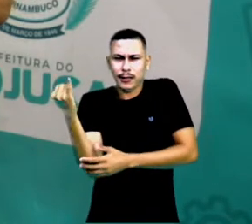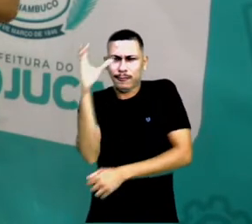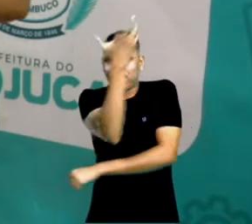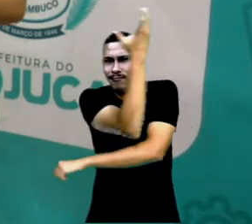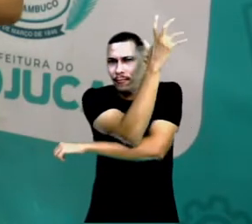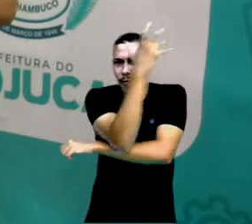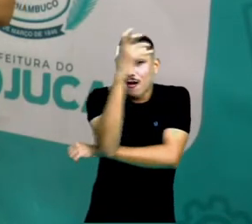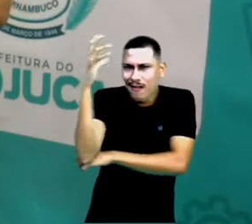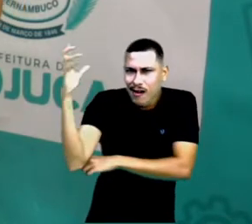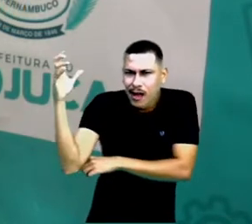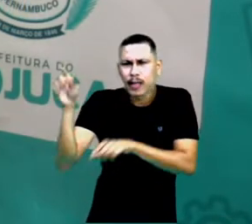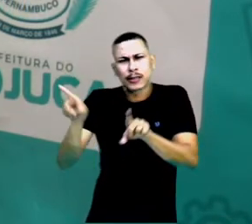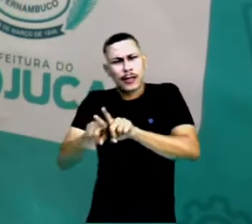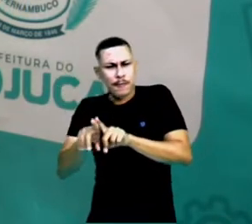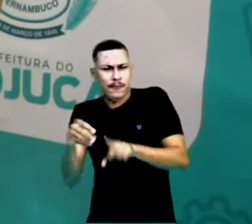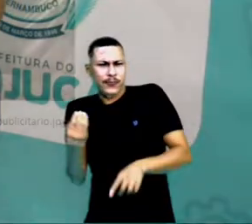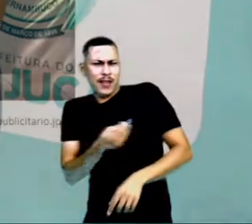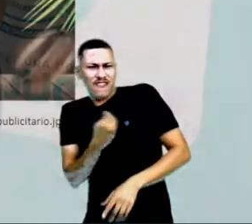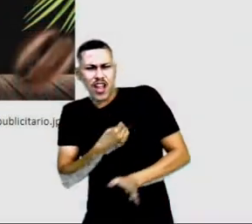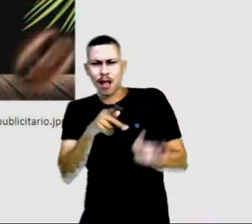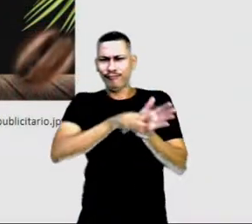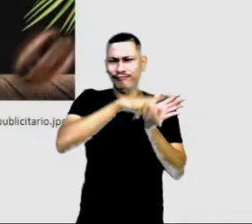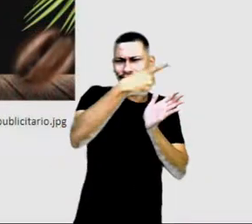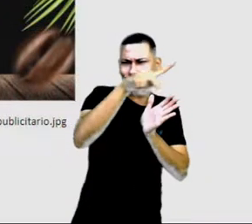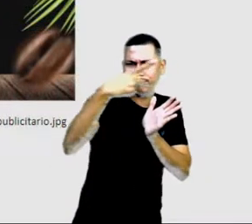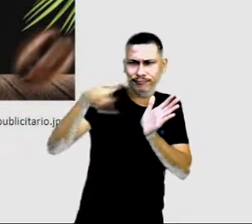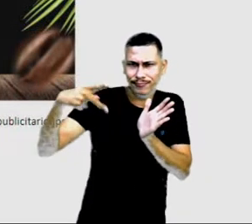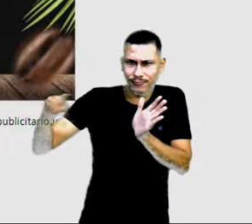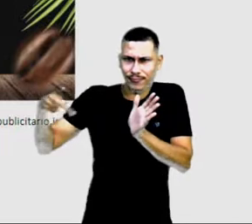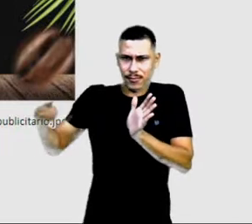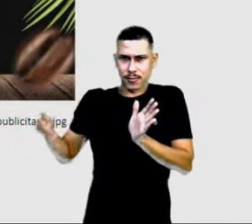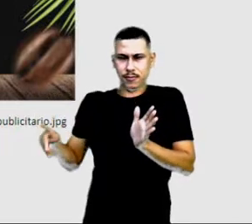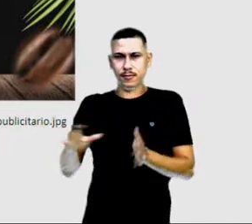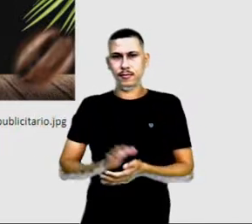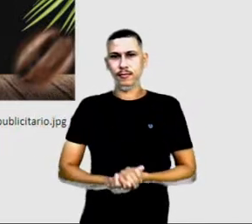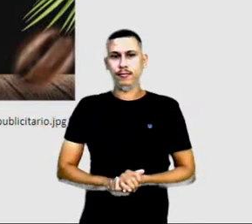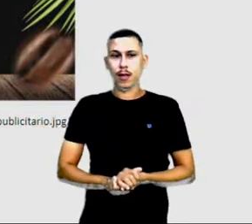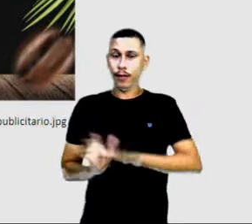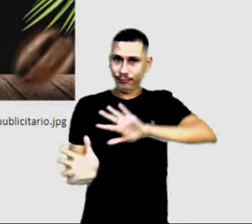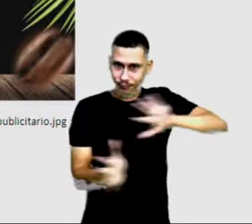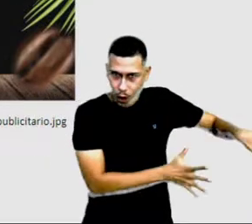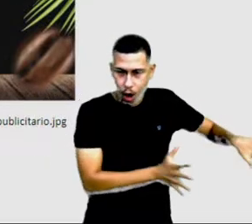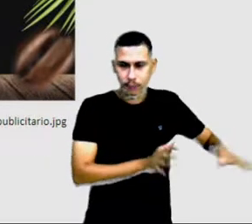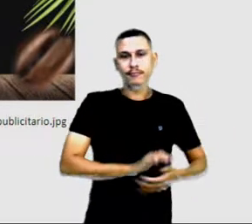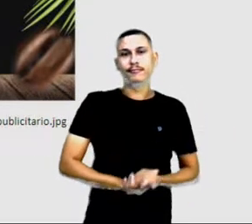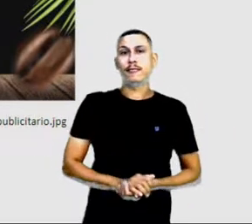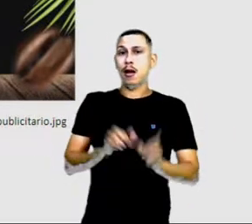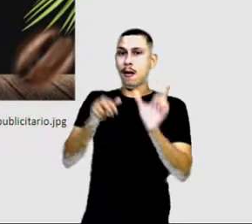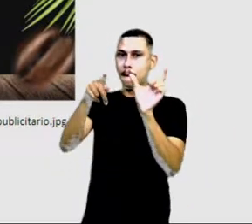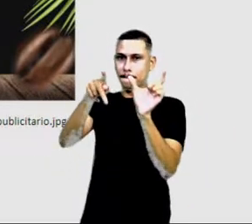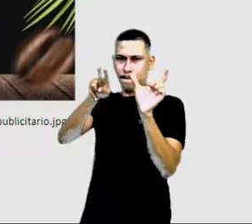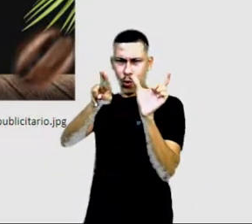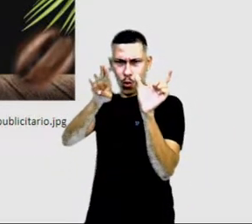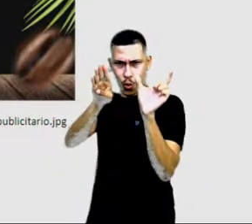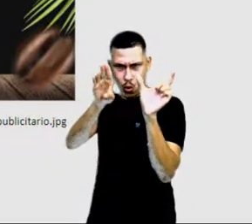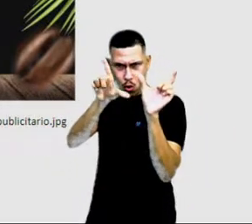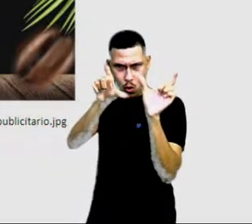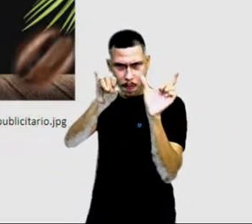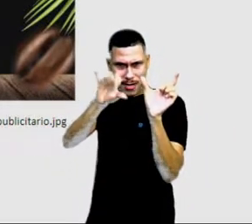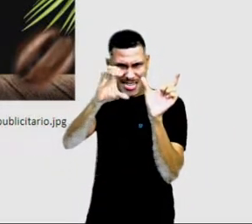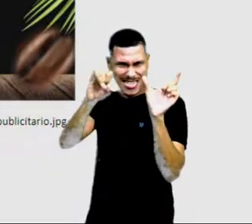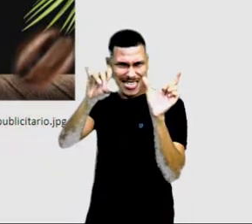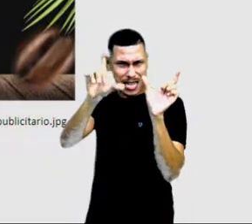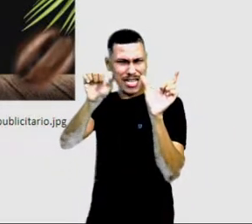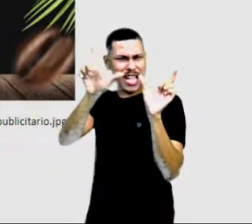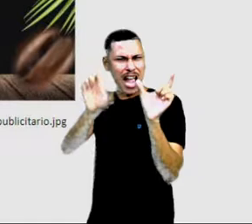ambiente e, consequentemente, para a nossa vida também. Aqui já é o outro ao lado, é uma publicidade. Veja o que tem aqui. Café da